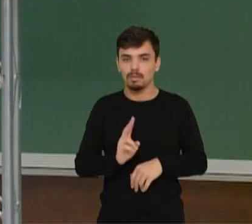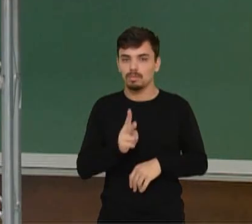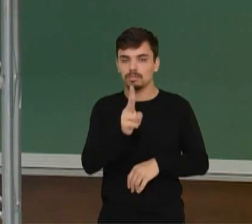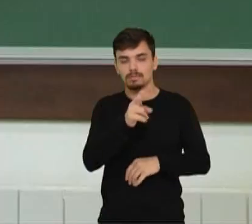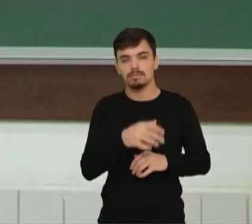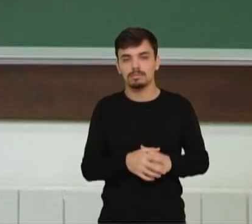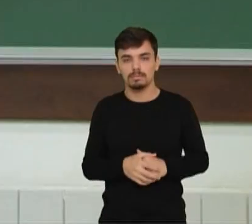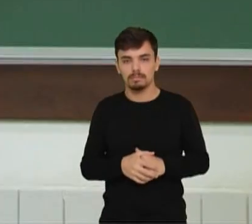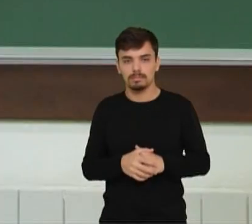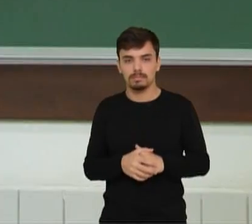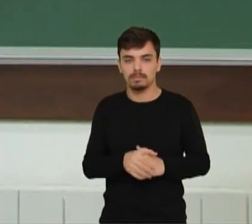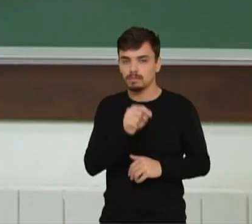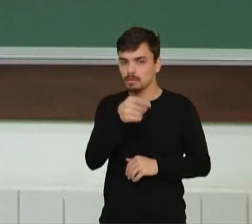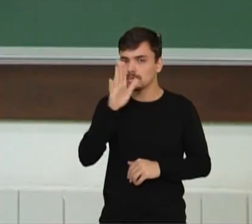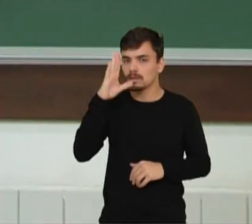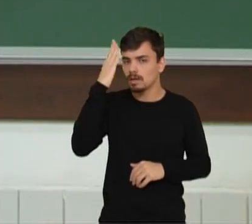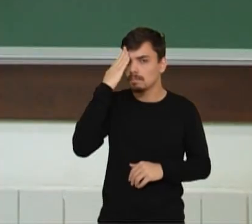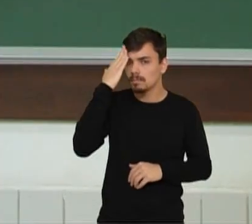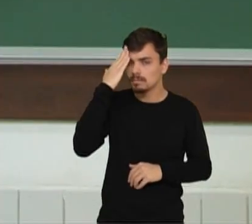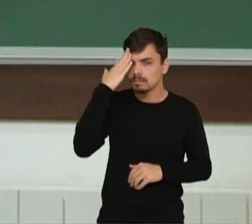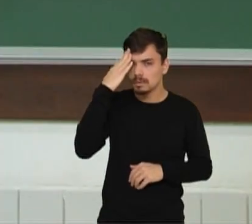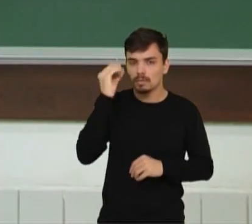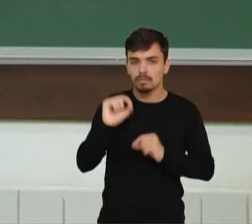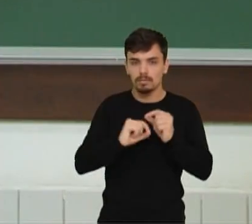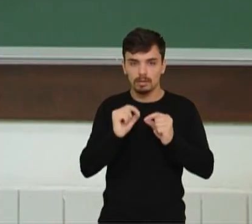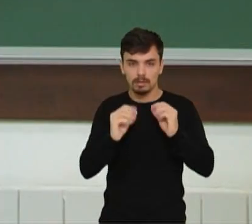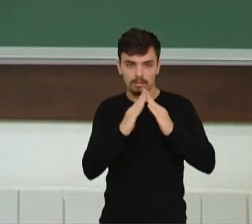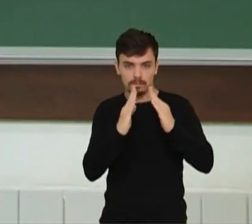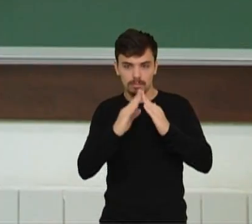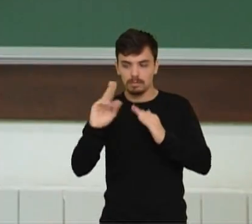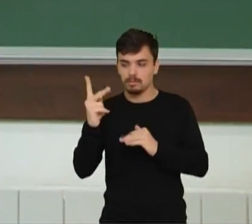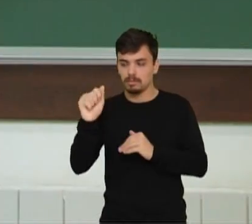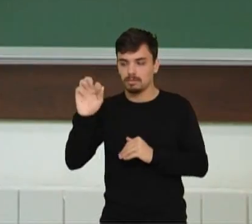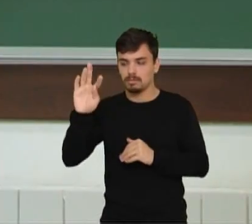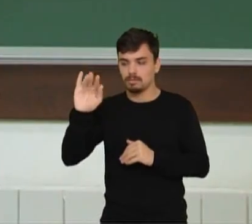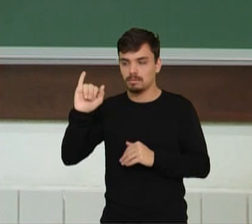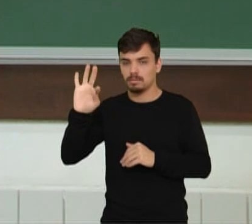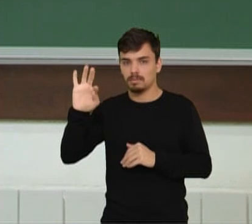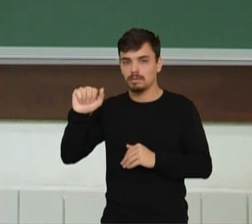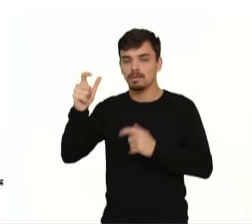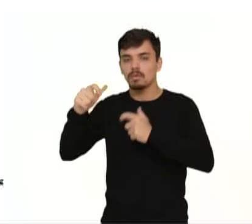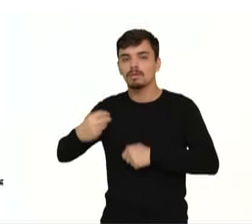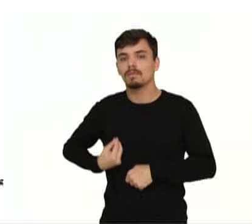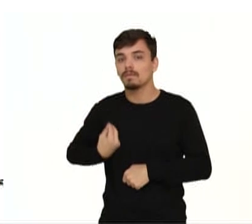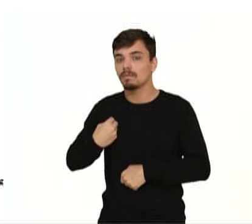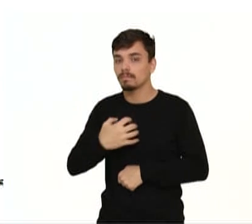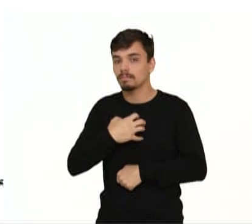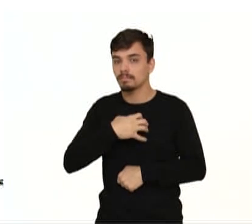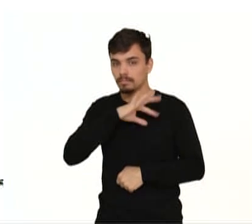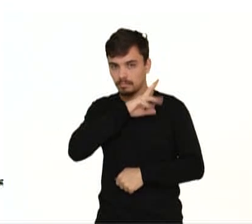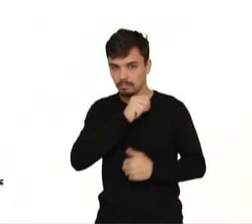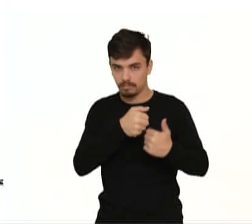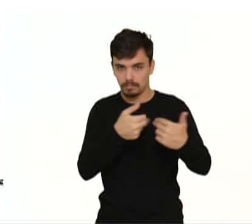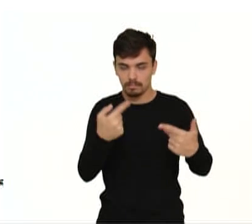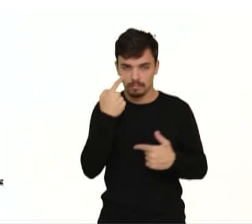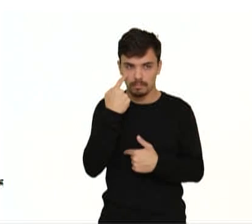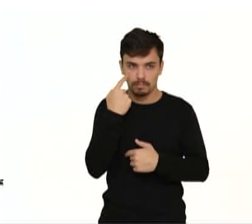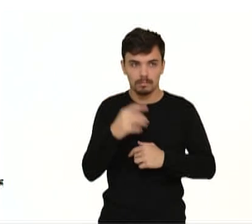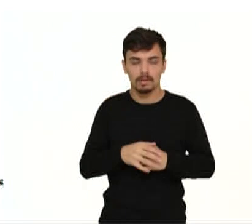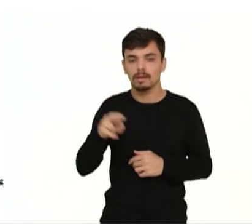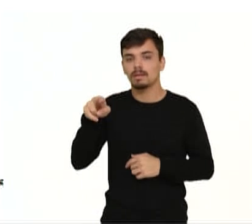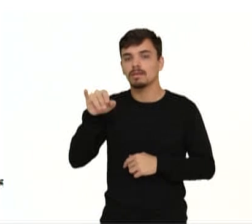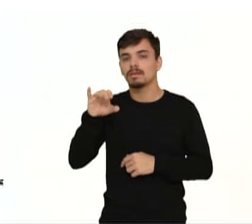aqui. Então você já aprendeu que o habitat é o local onde a espécie vive. E o nicho ecológico? Vamos ver aqui, ó. Papel biológico ou